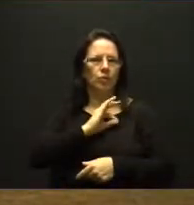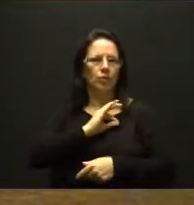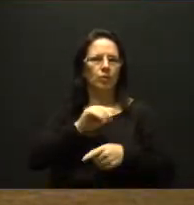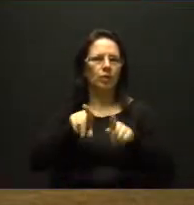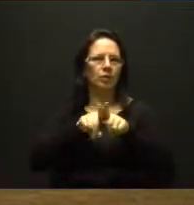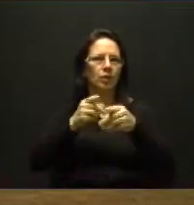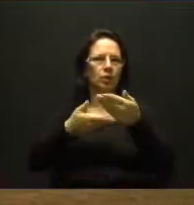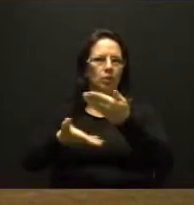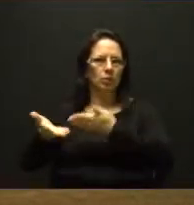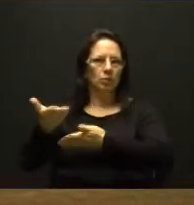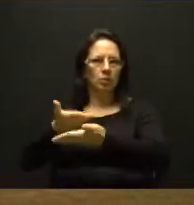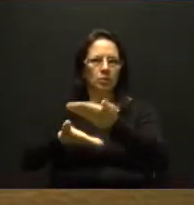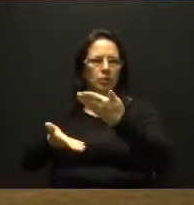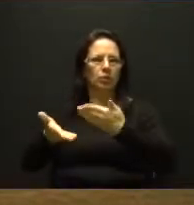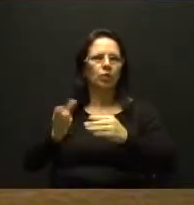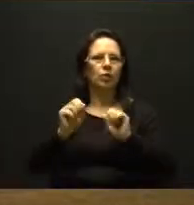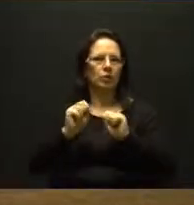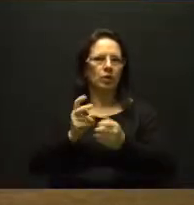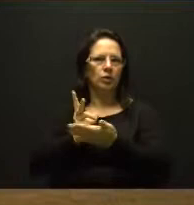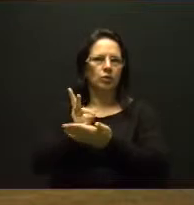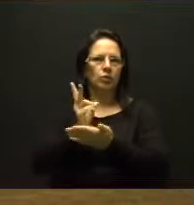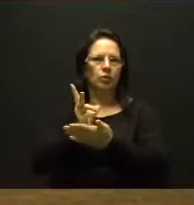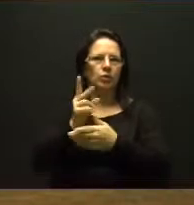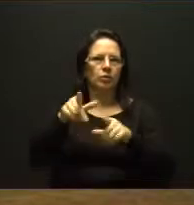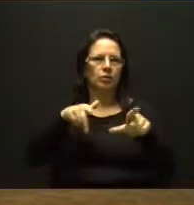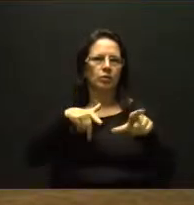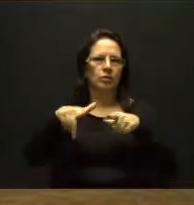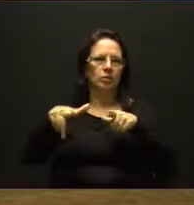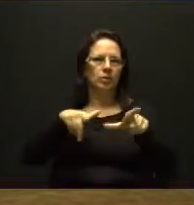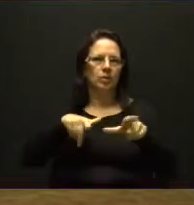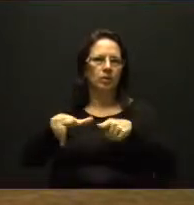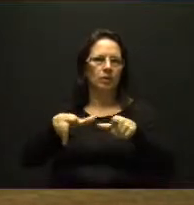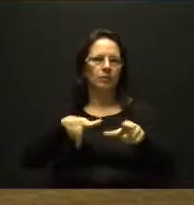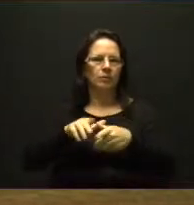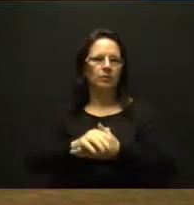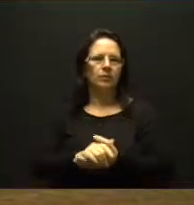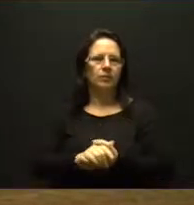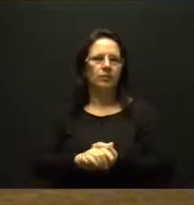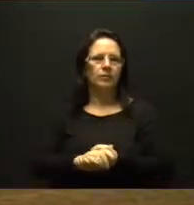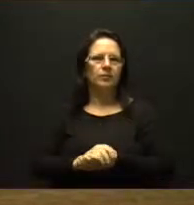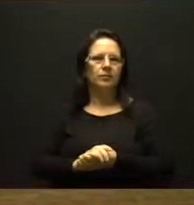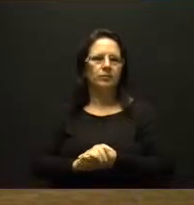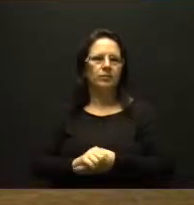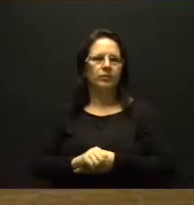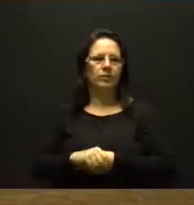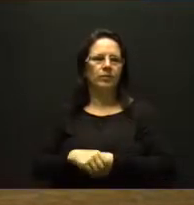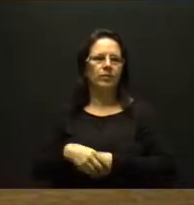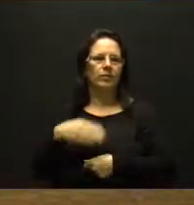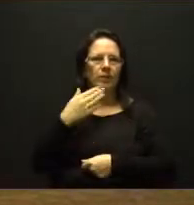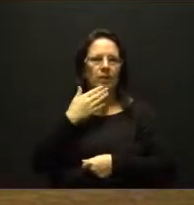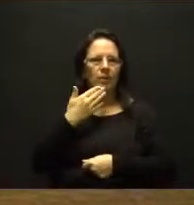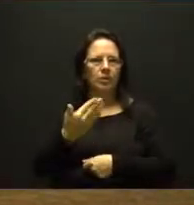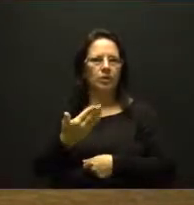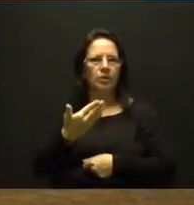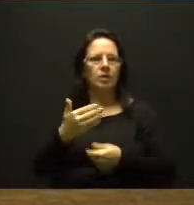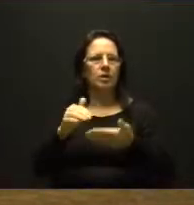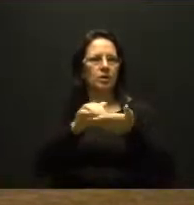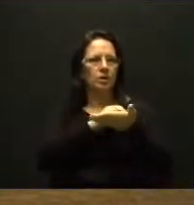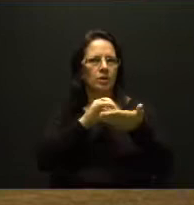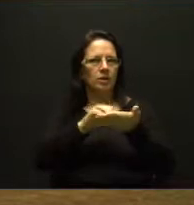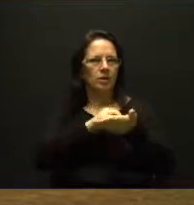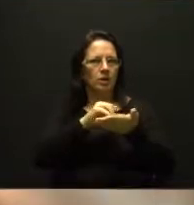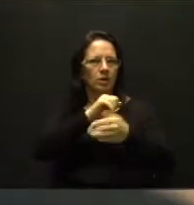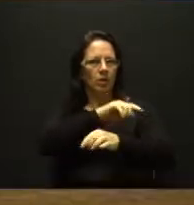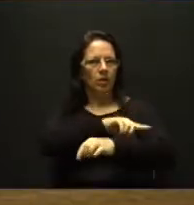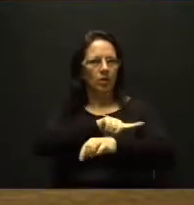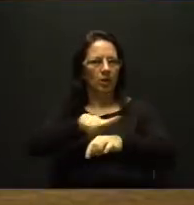aquilo que devia para que ela pudesse continuar seus trabalhos então eu pediria que o secretário seja a secretária de educação